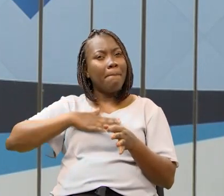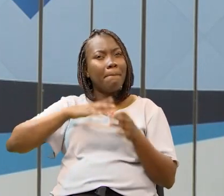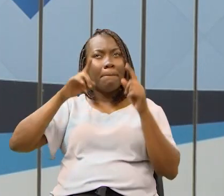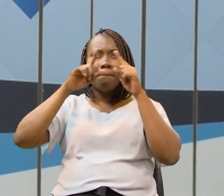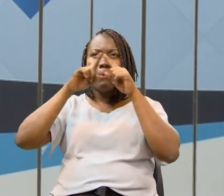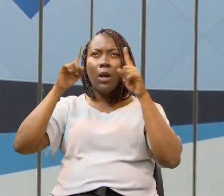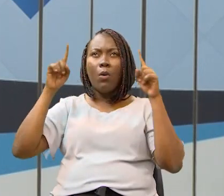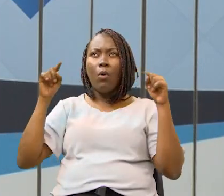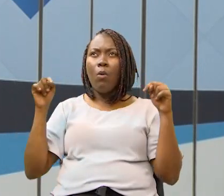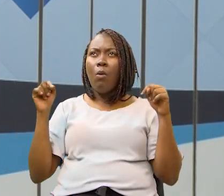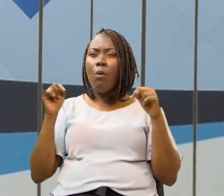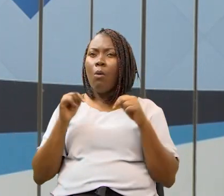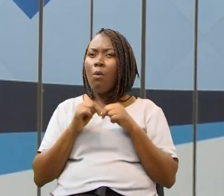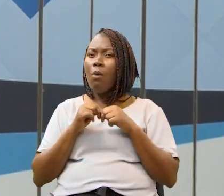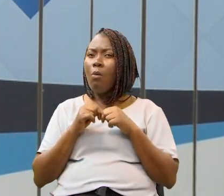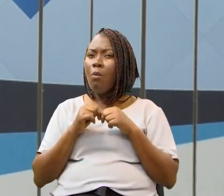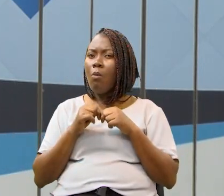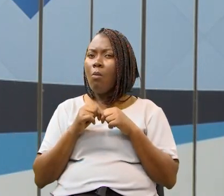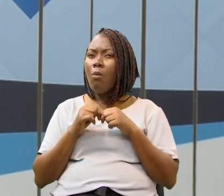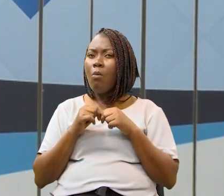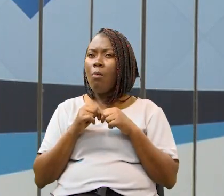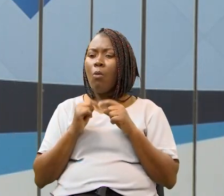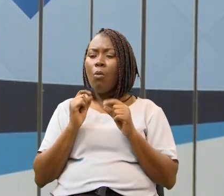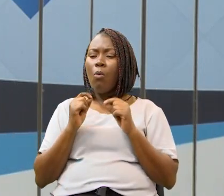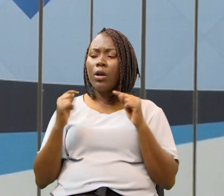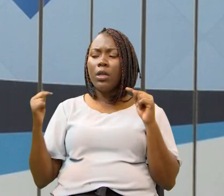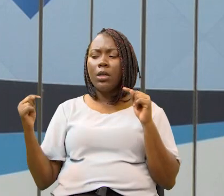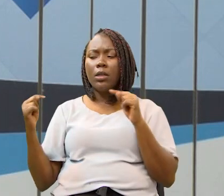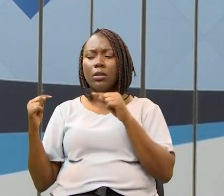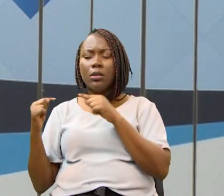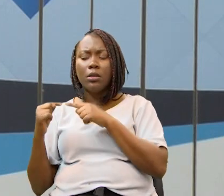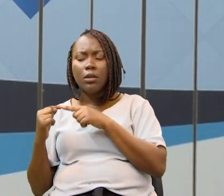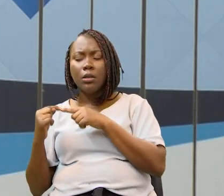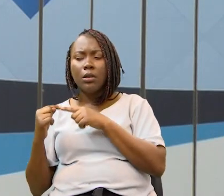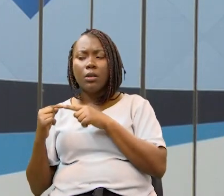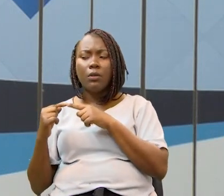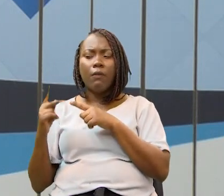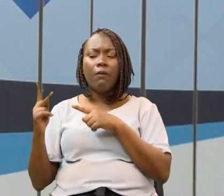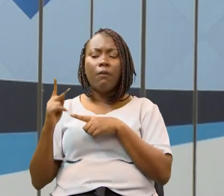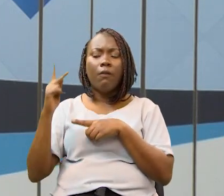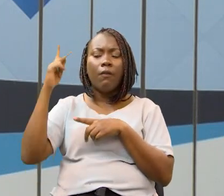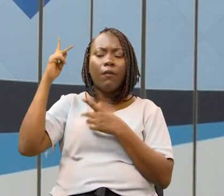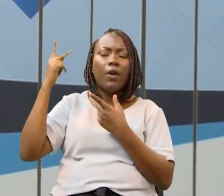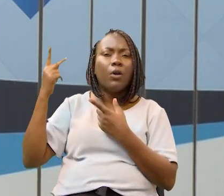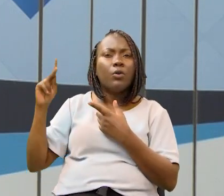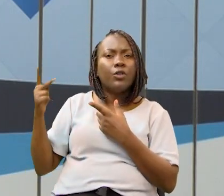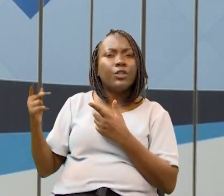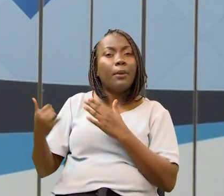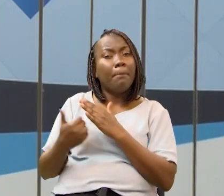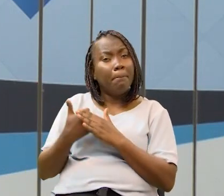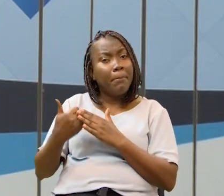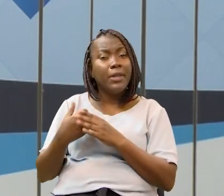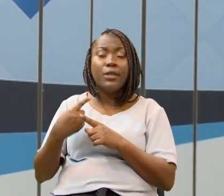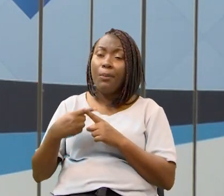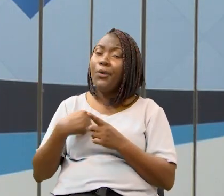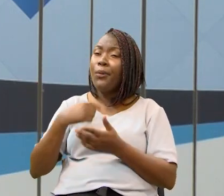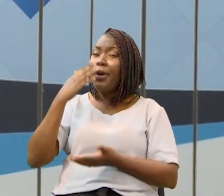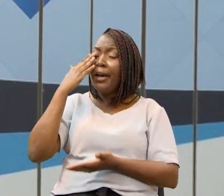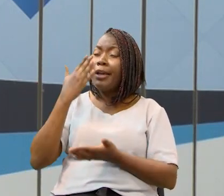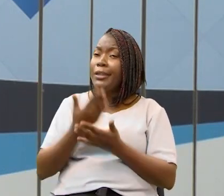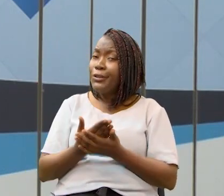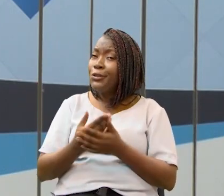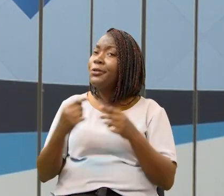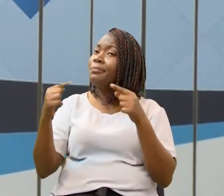quadro, do que de fato ali está de acordo com os valores da minha empresa, porque eu acredito que